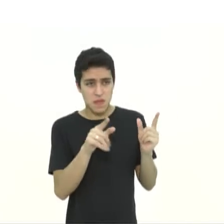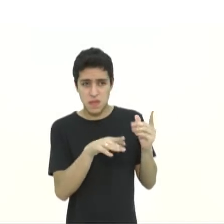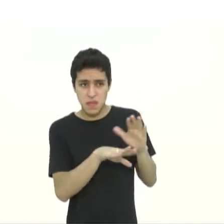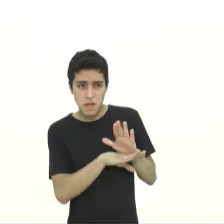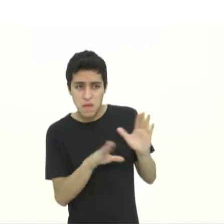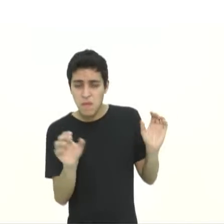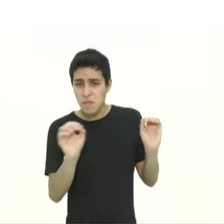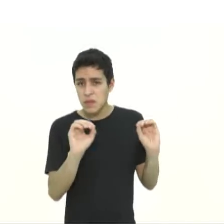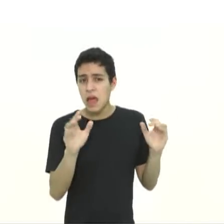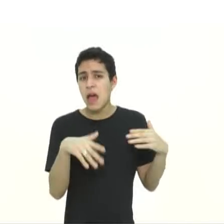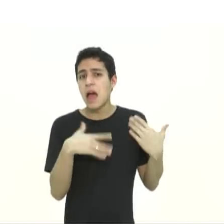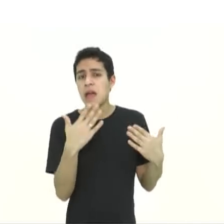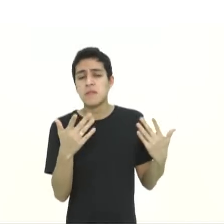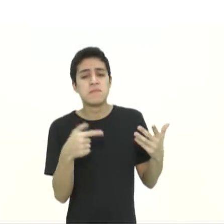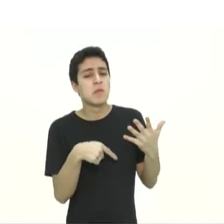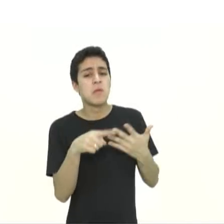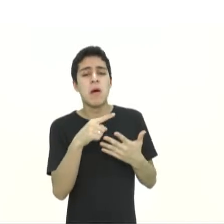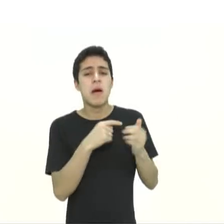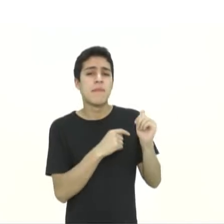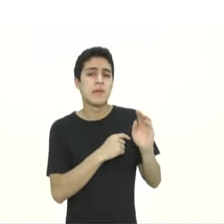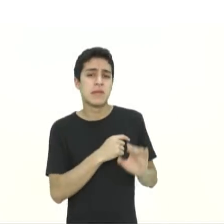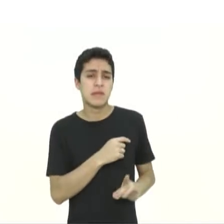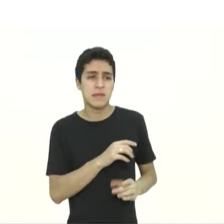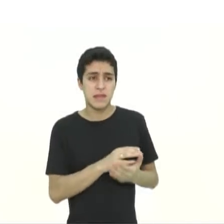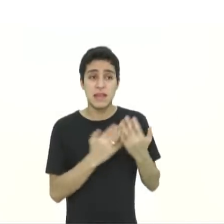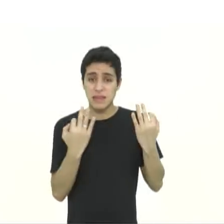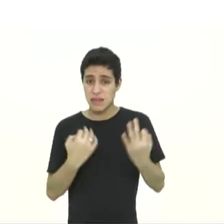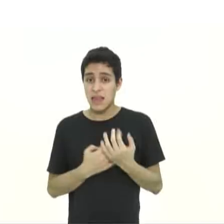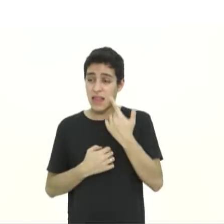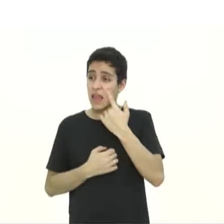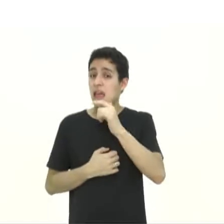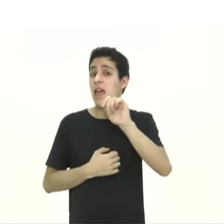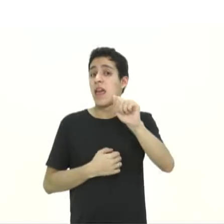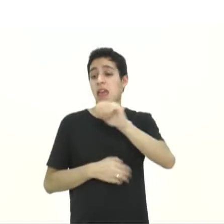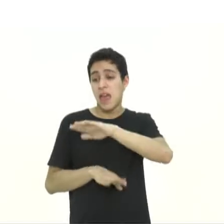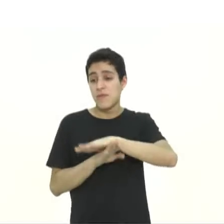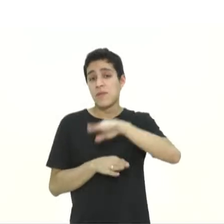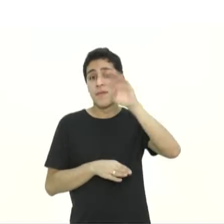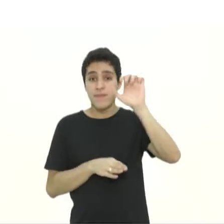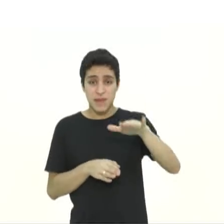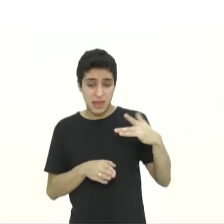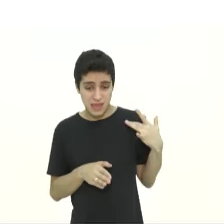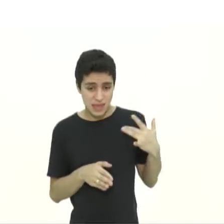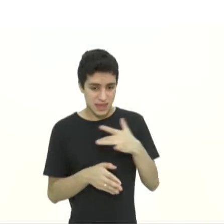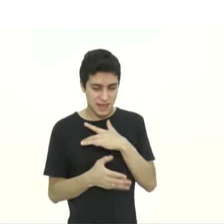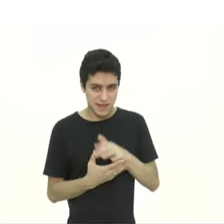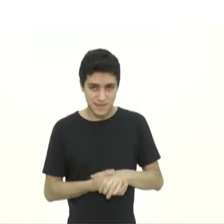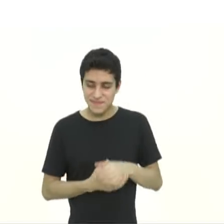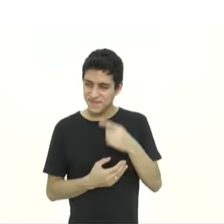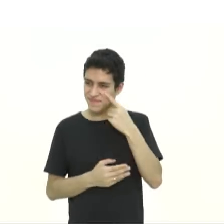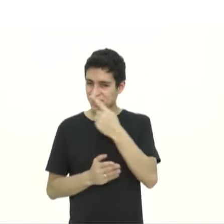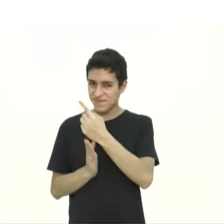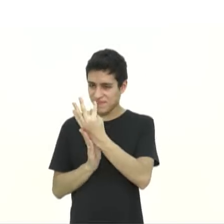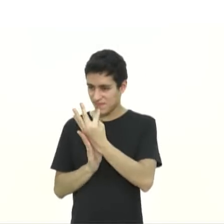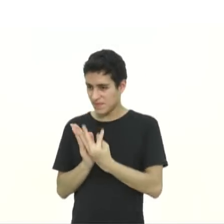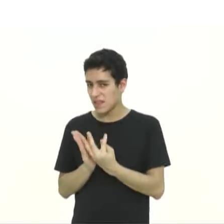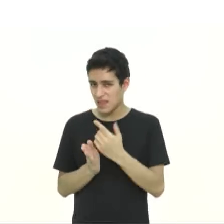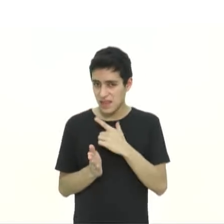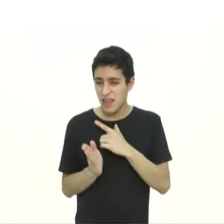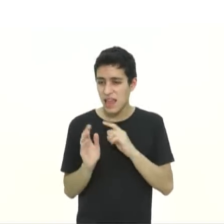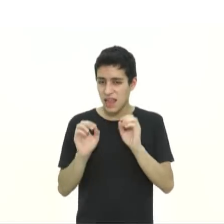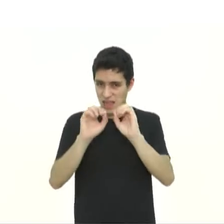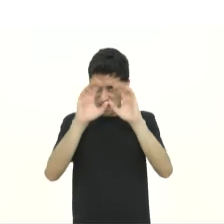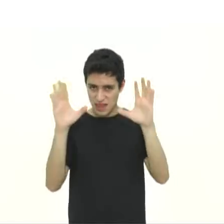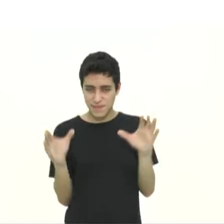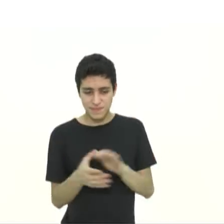consumidos ou são encontrados nas plantas? Resposta correta é a letra A, fazem bem à saúde. Ali no texto nós temos essa indicação